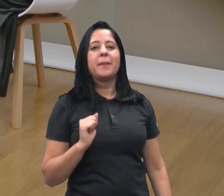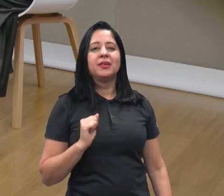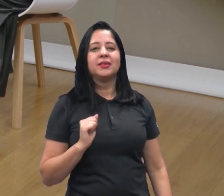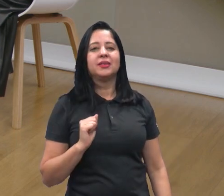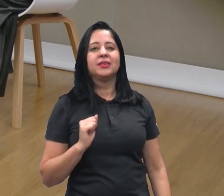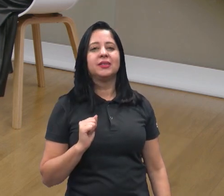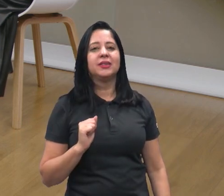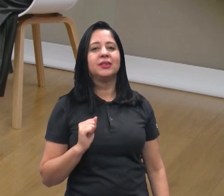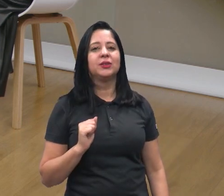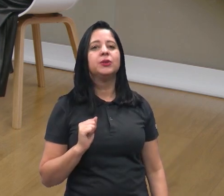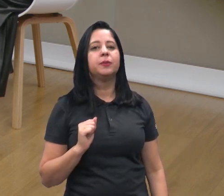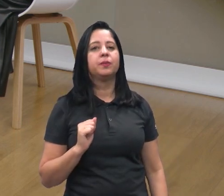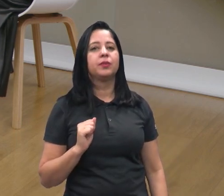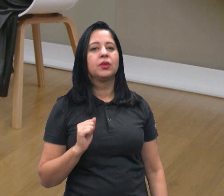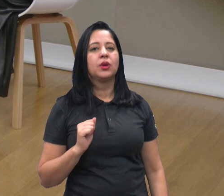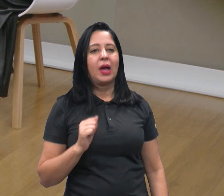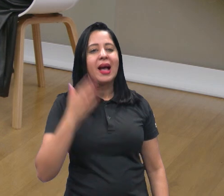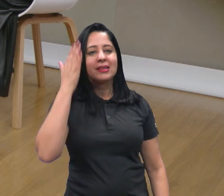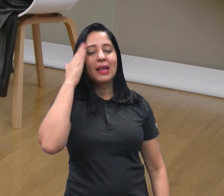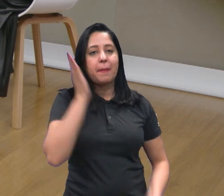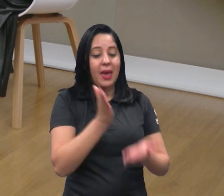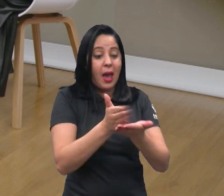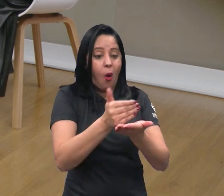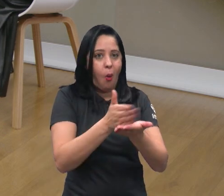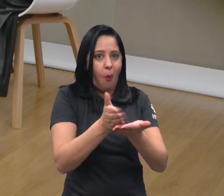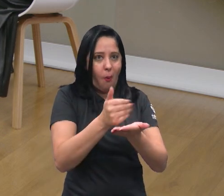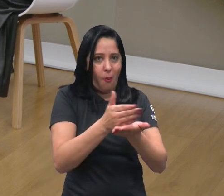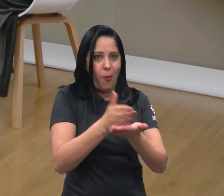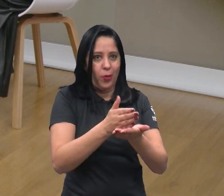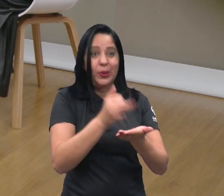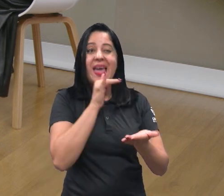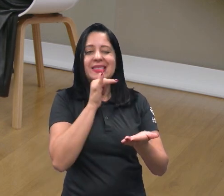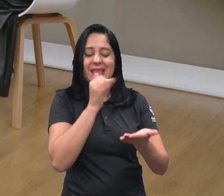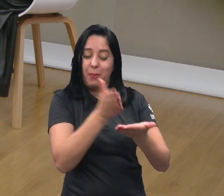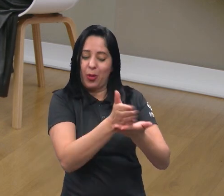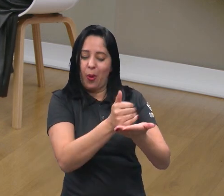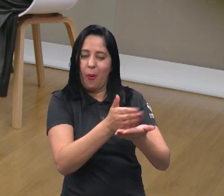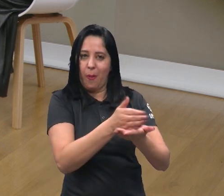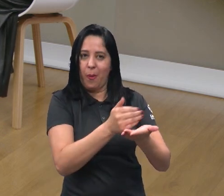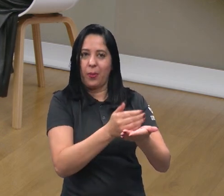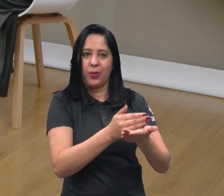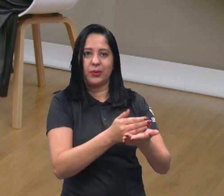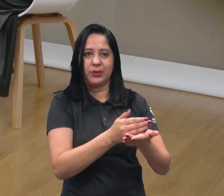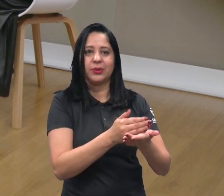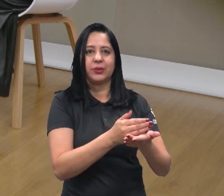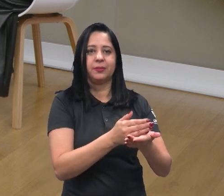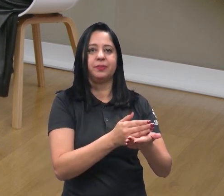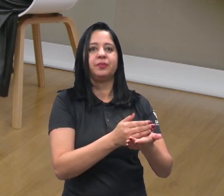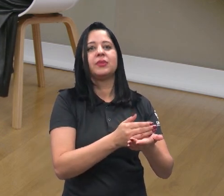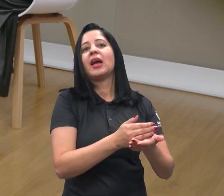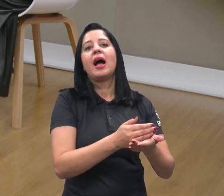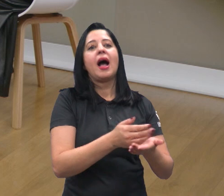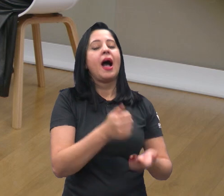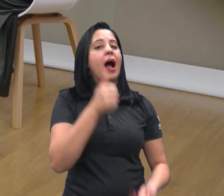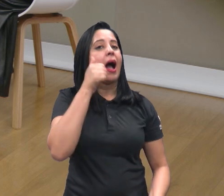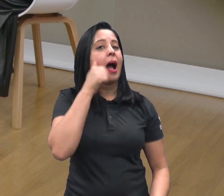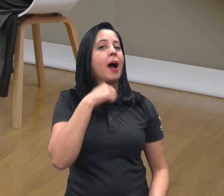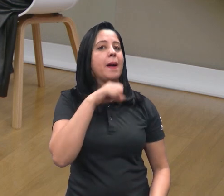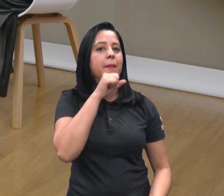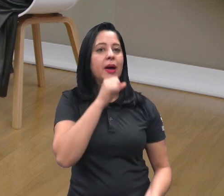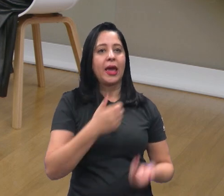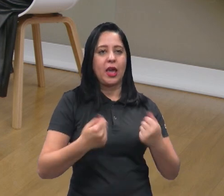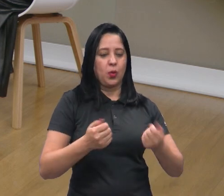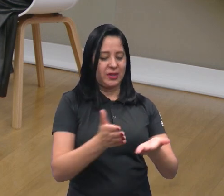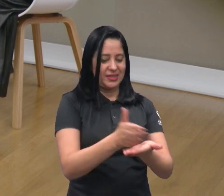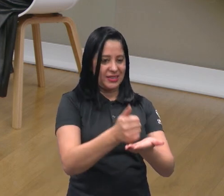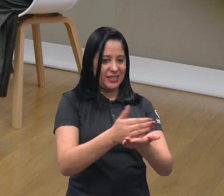né? Que foi aquela questão do pedaço de bolo. Que muitas vezes a mãe, levando agora para esse universo feminino, né? Eu preciso entregar o melhor pedaço